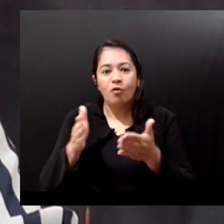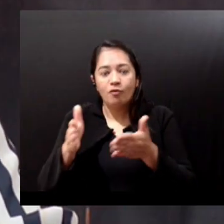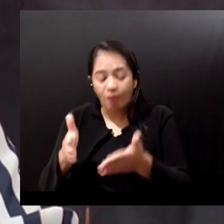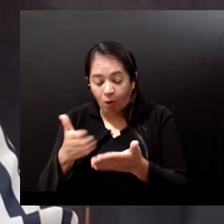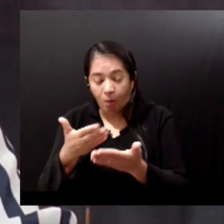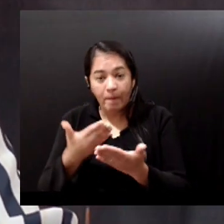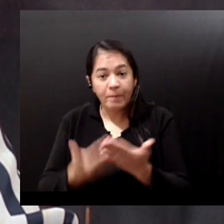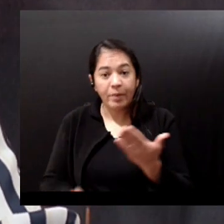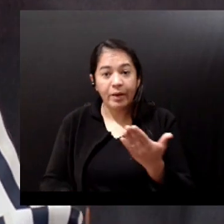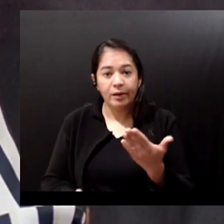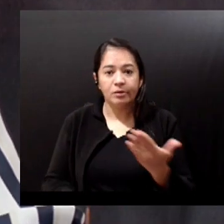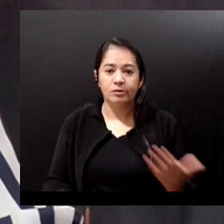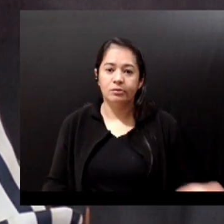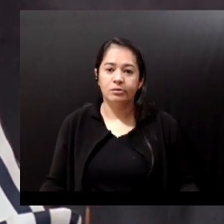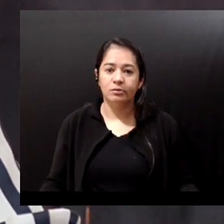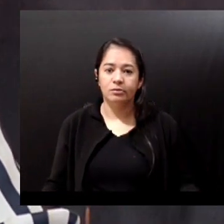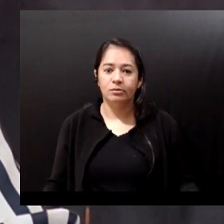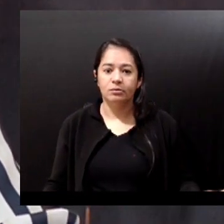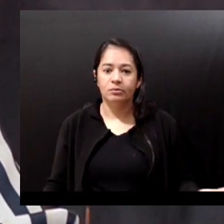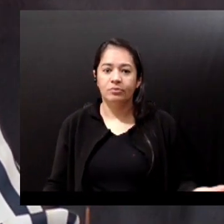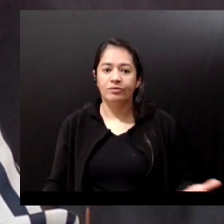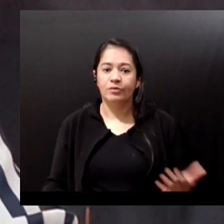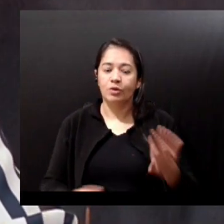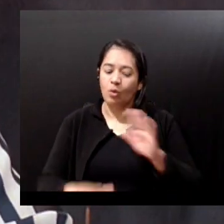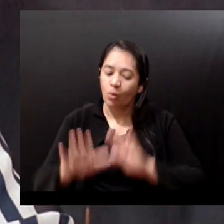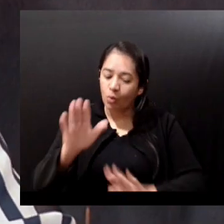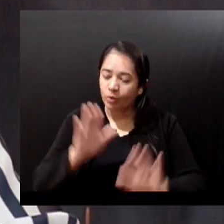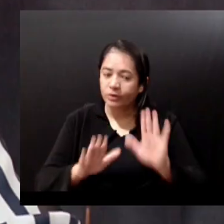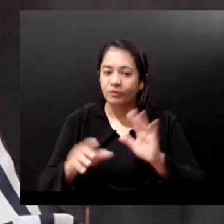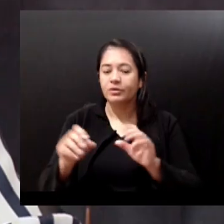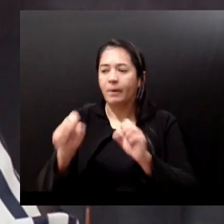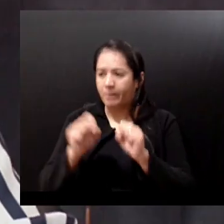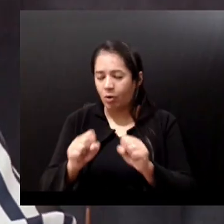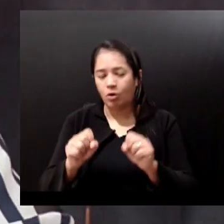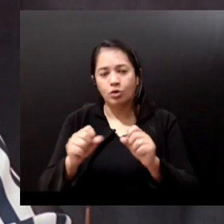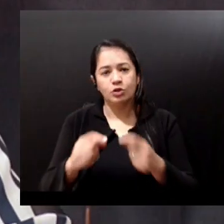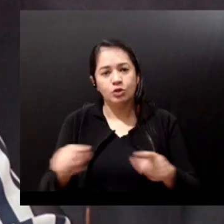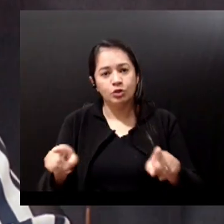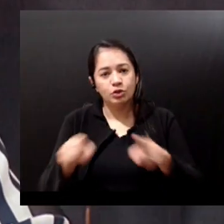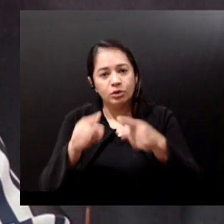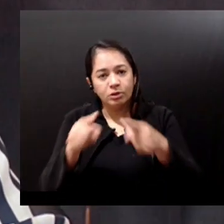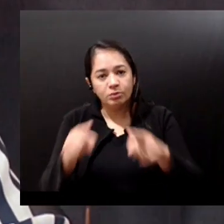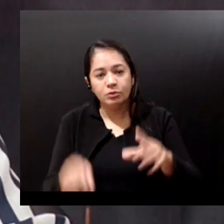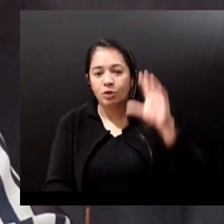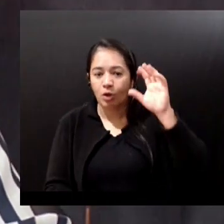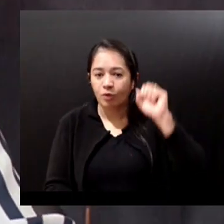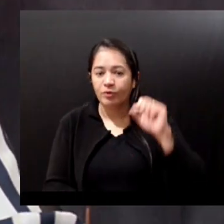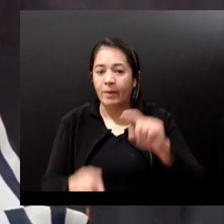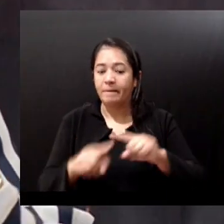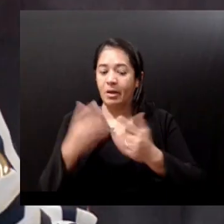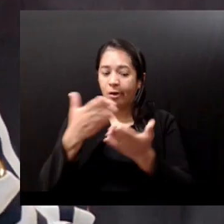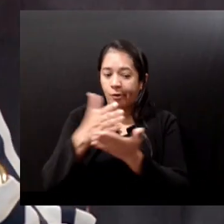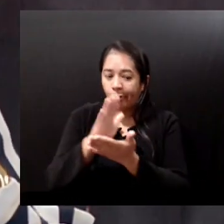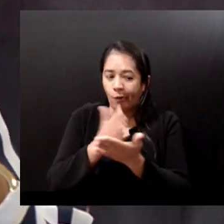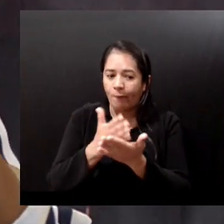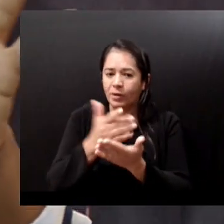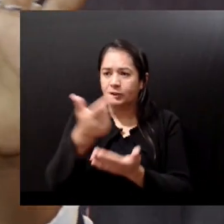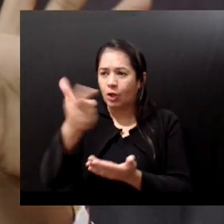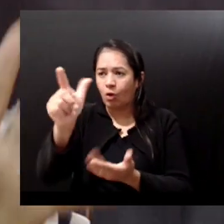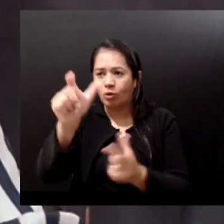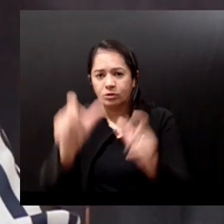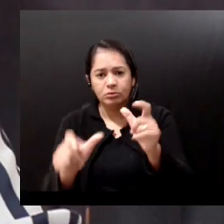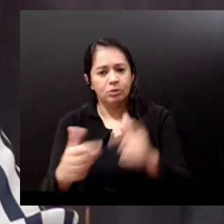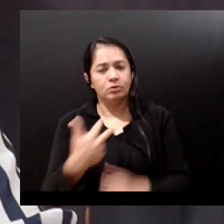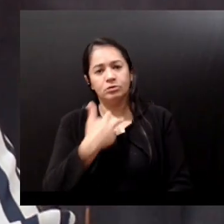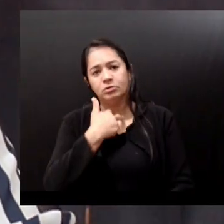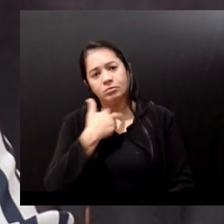né? Então você pode ouvir sua música, né, mas não pode incomodar o outro e também não pode se desconectar